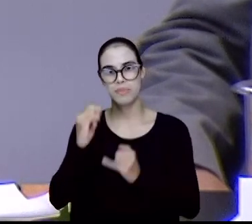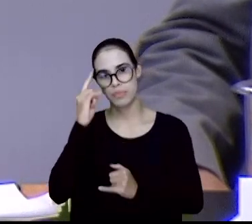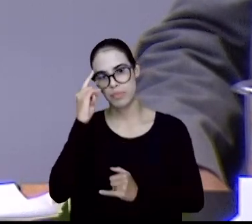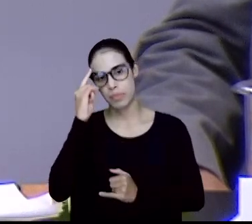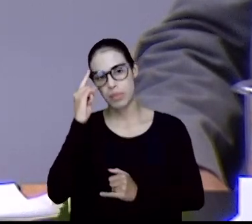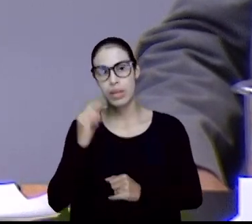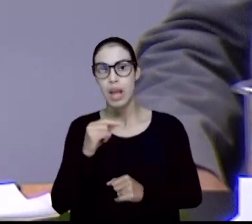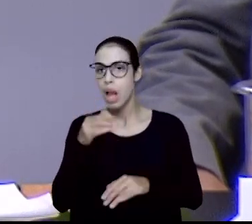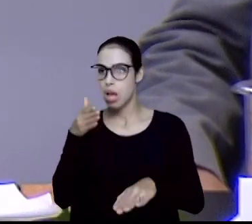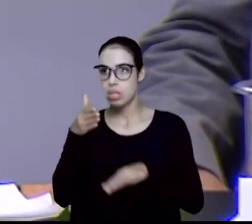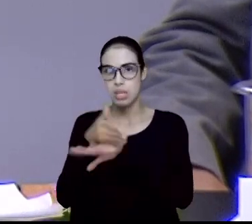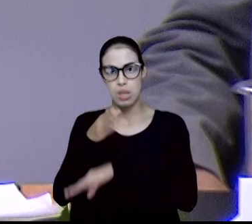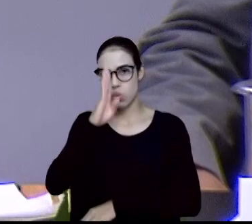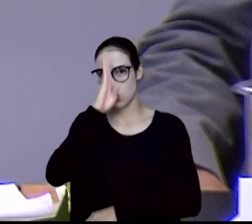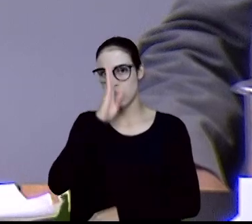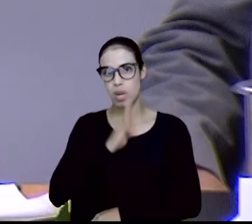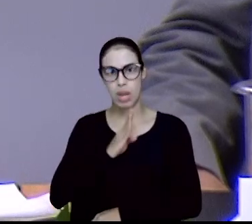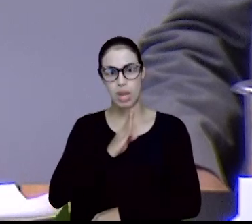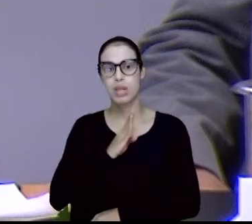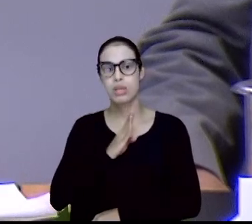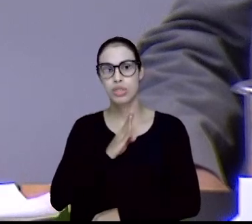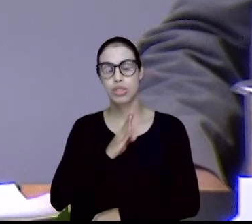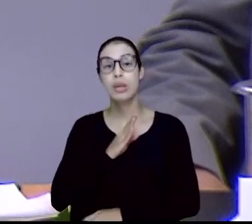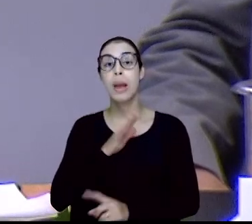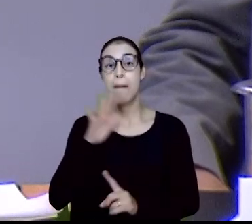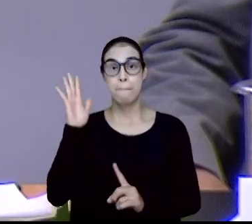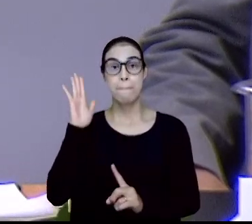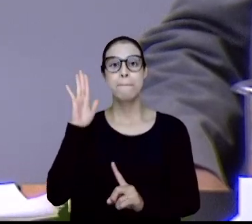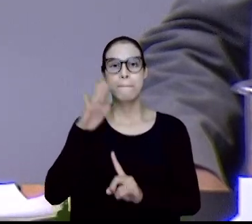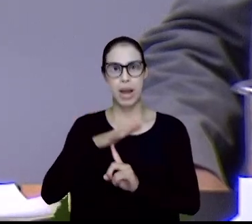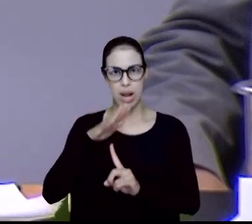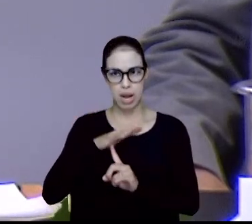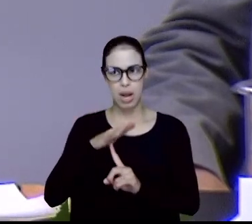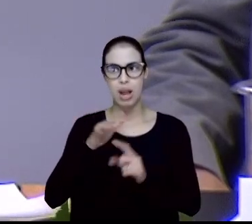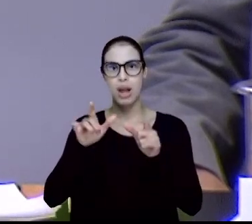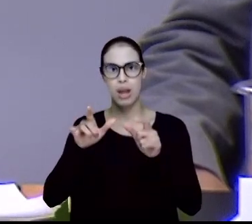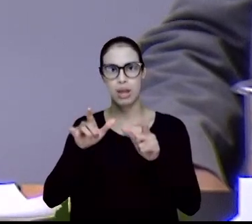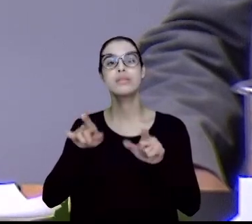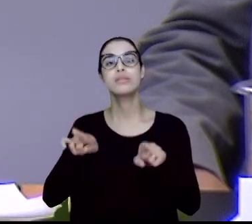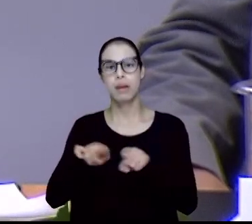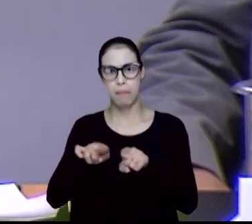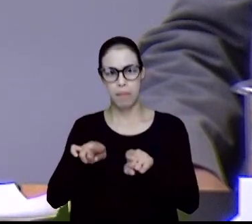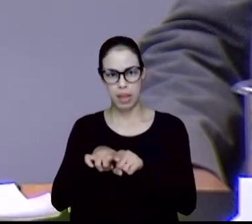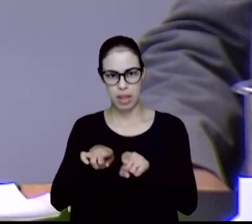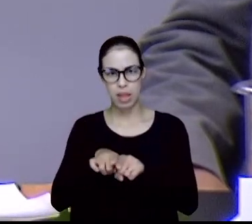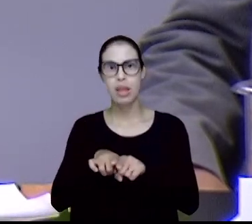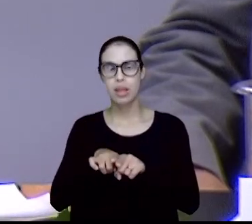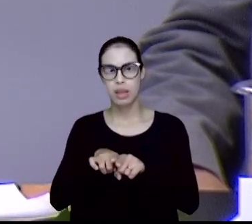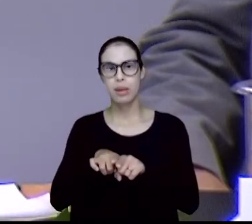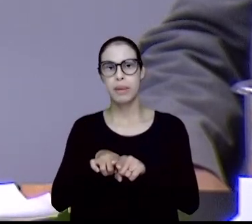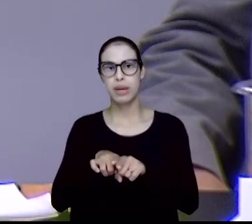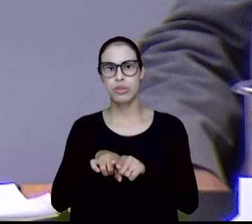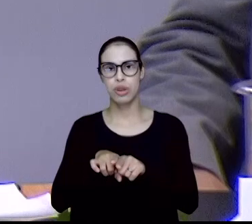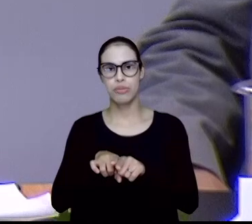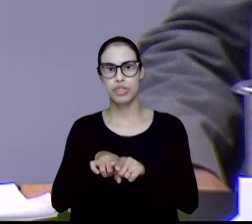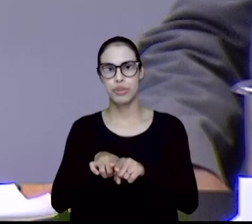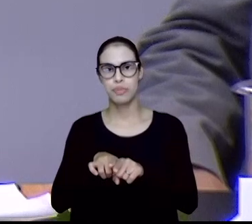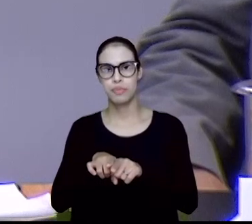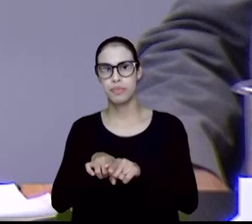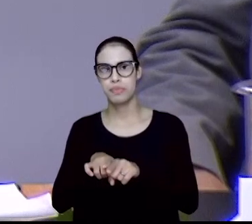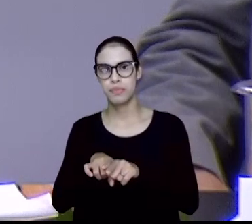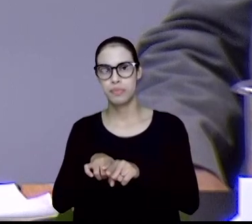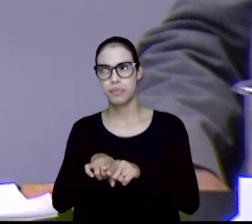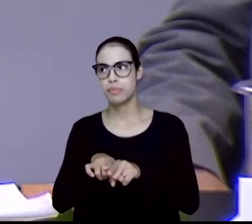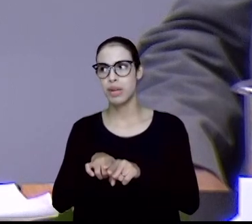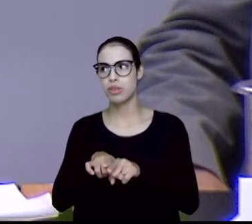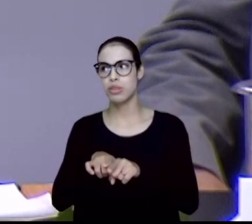e acessível. Há um projeto no Paraná também, sendo desenvolvido com a Microsoft, mas ainda é caro demais